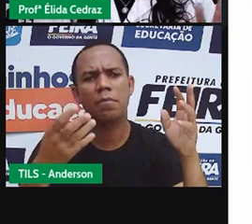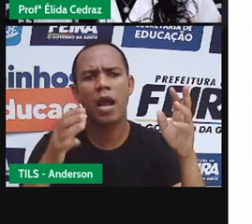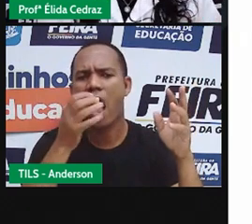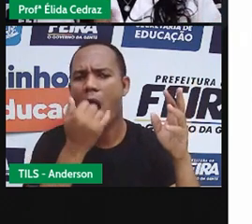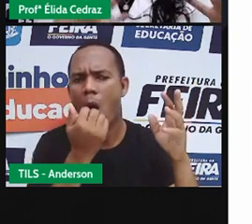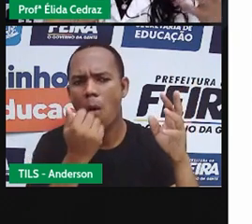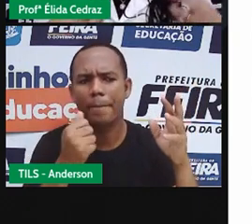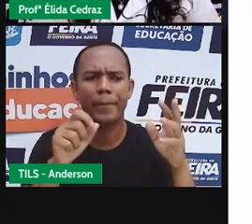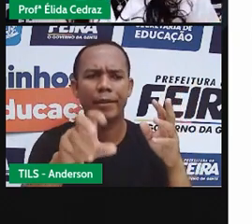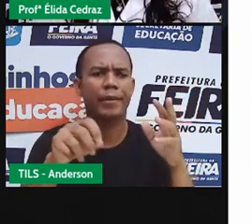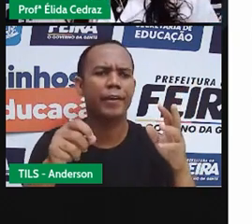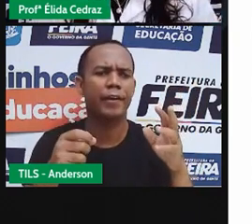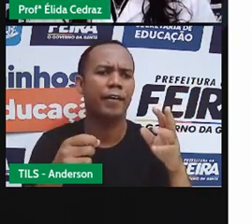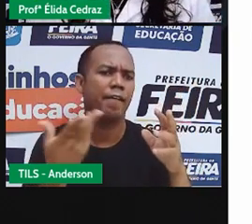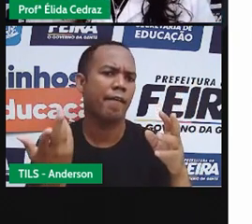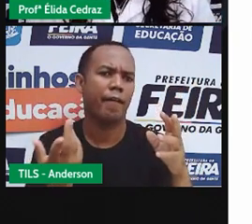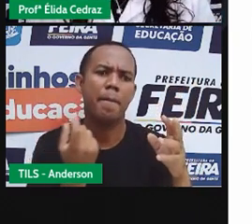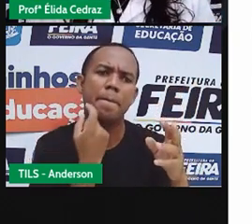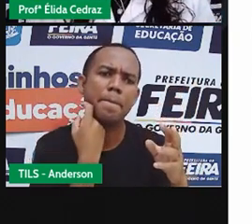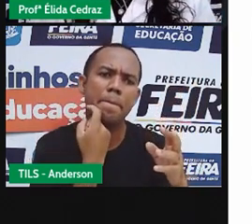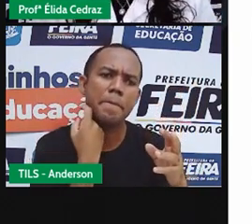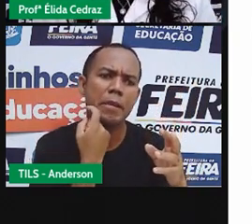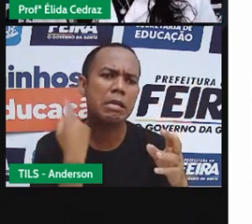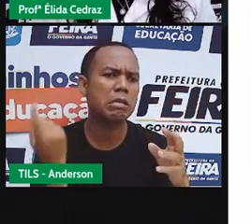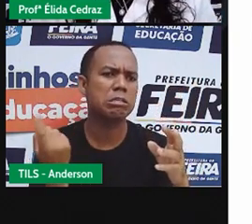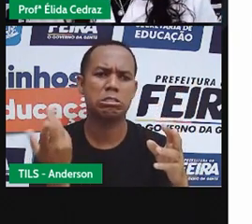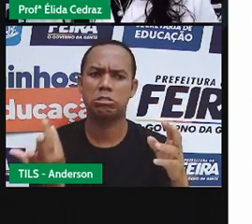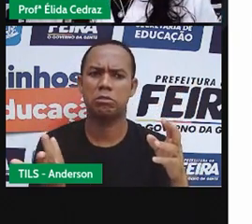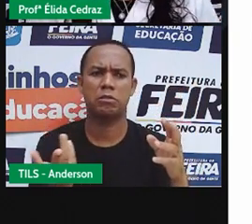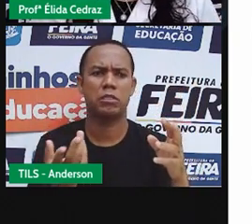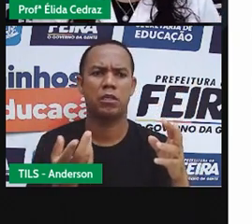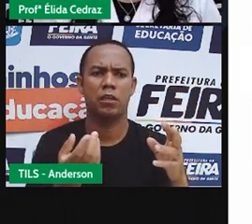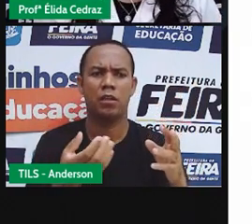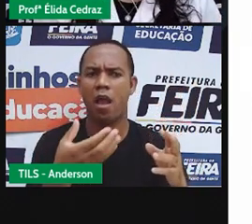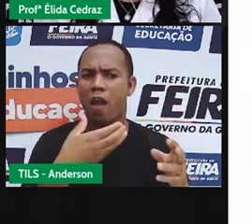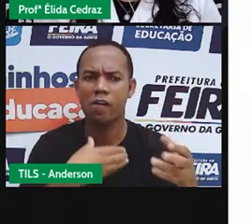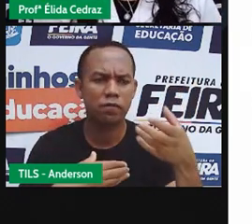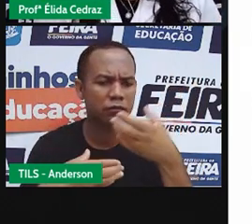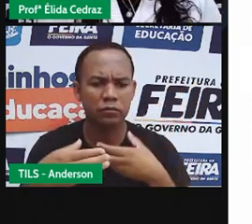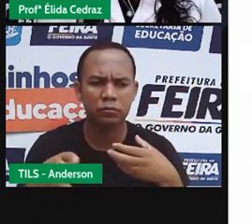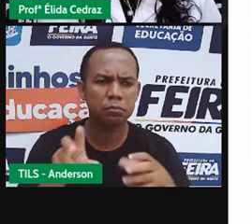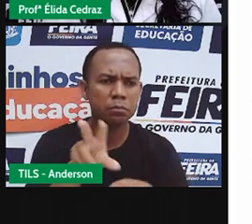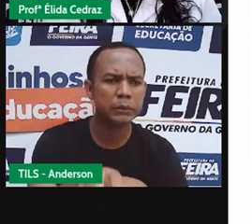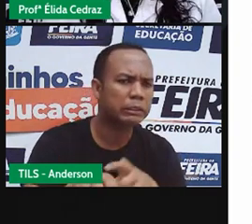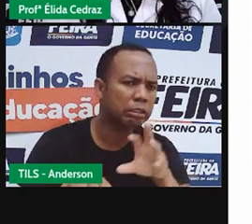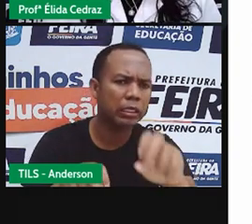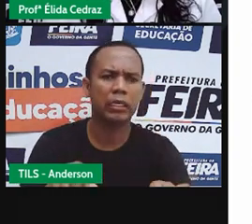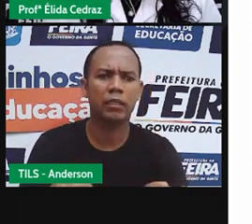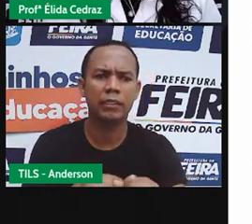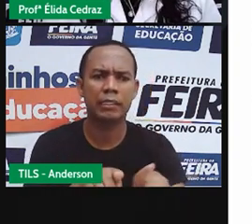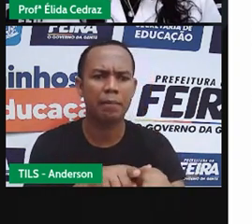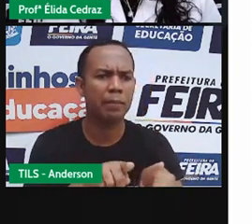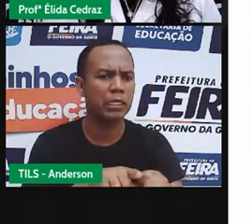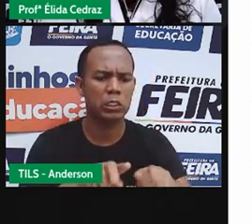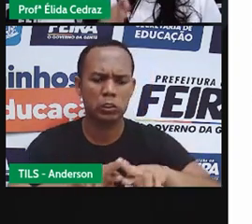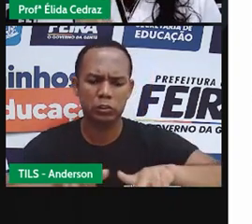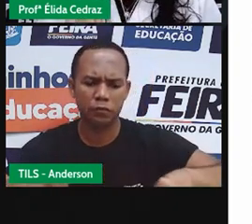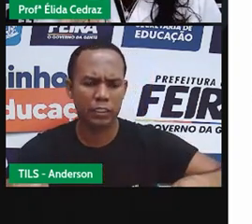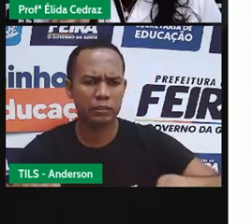frutas, para o seu consumo, a caça, a pesca, e alguns produtos que eles cultivavam no